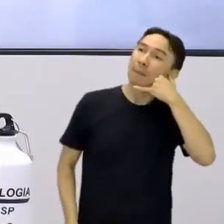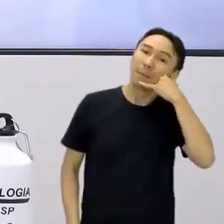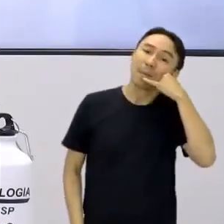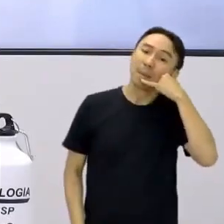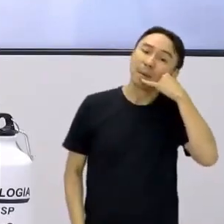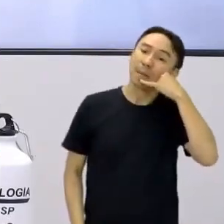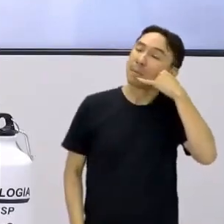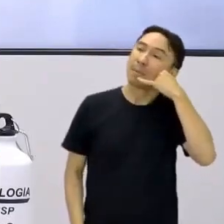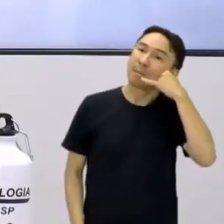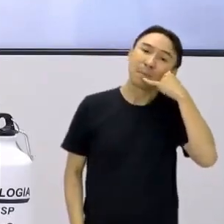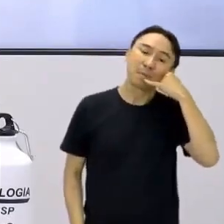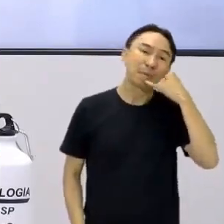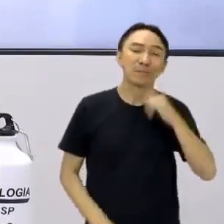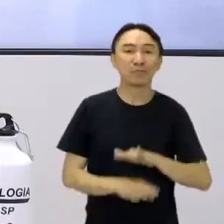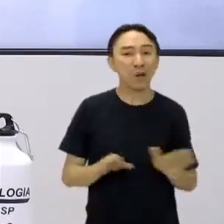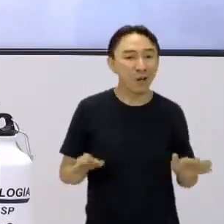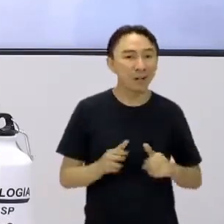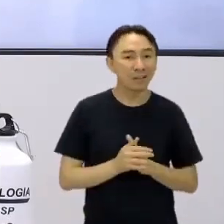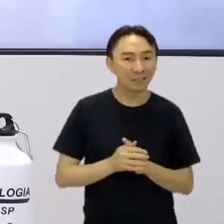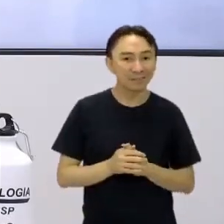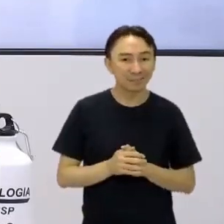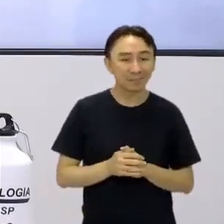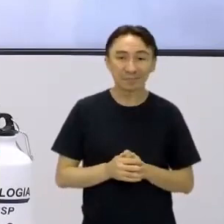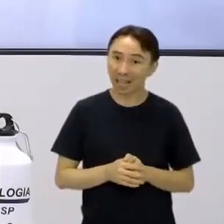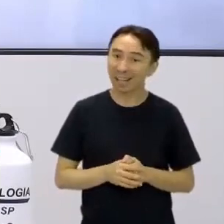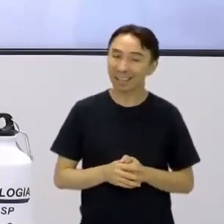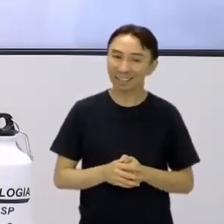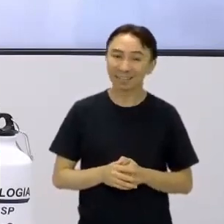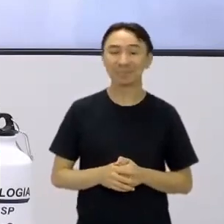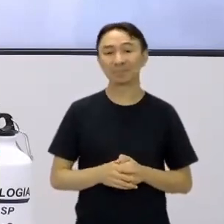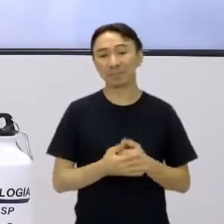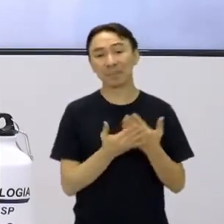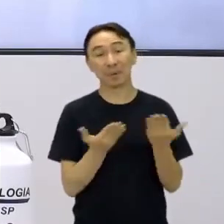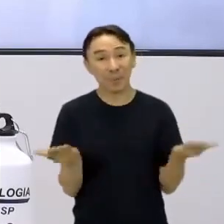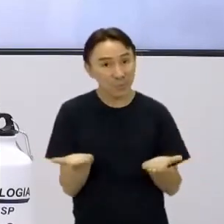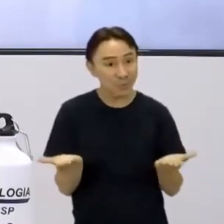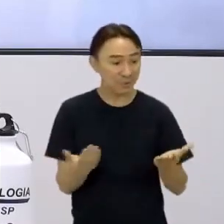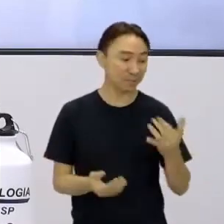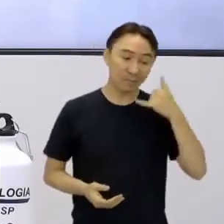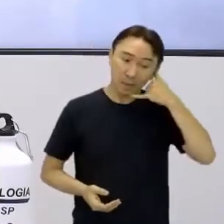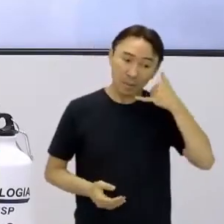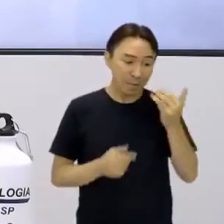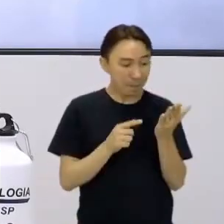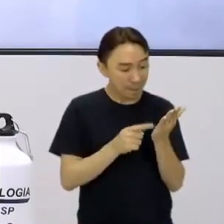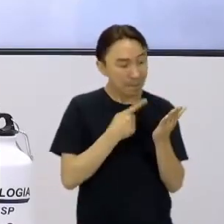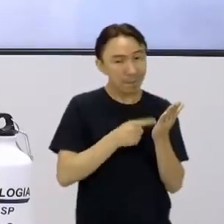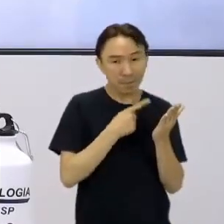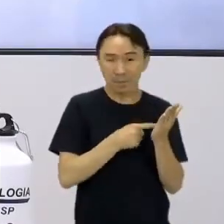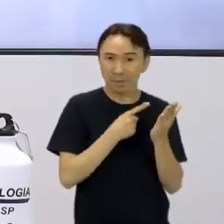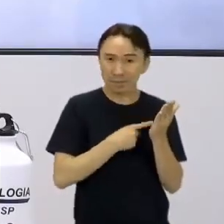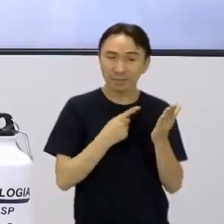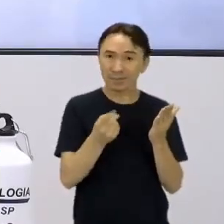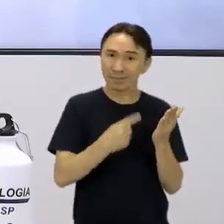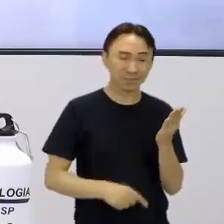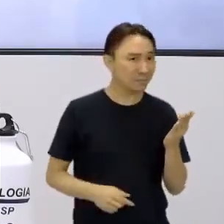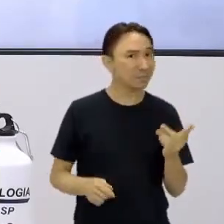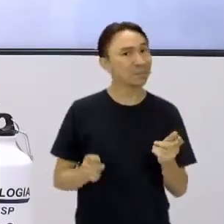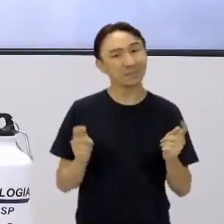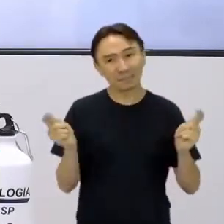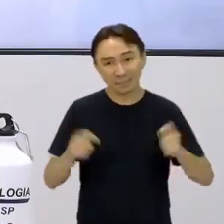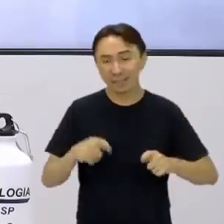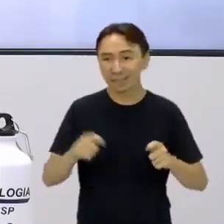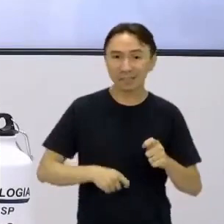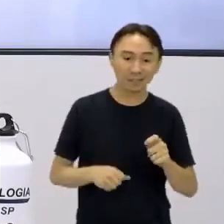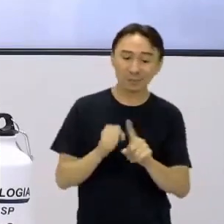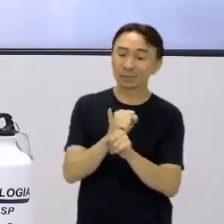nem tinham celular. Hoje ela serve para tudo, inclusive para interagir socialmente, inclusive para falar com as pessoas. Então a gente tem